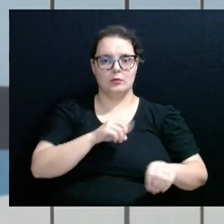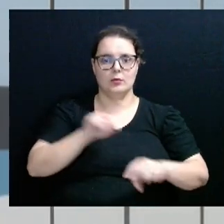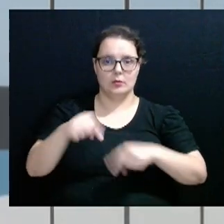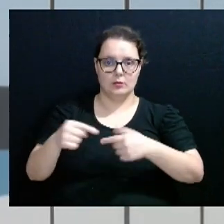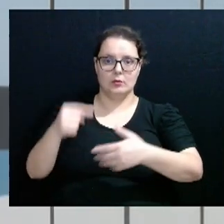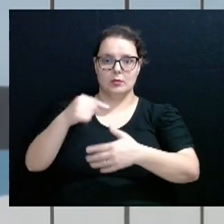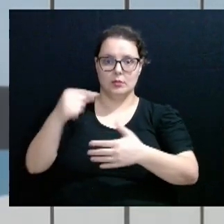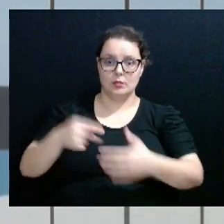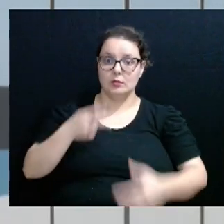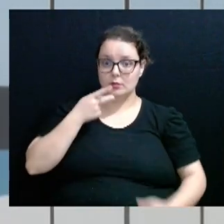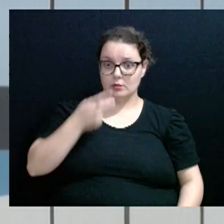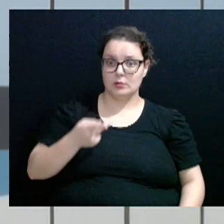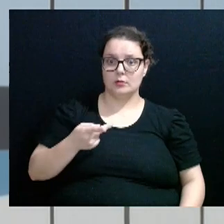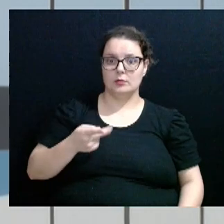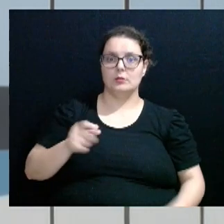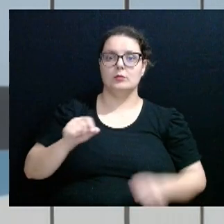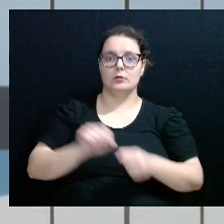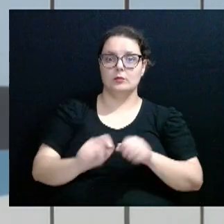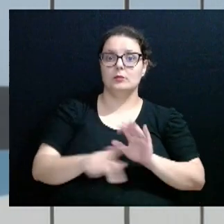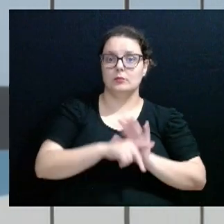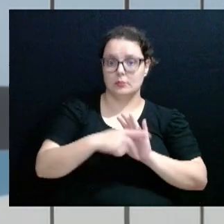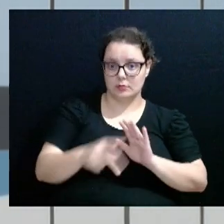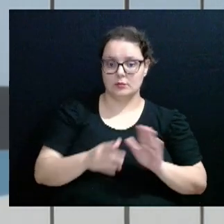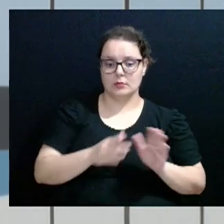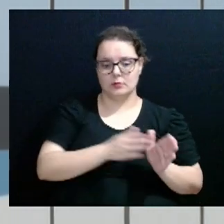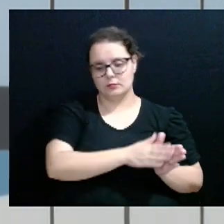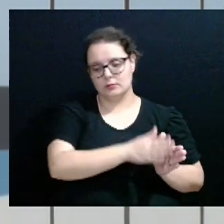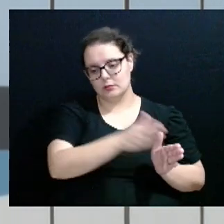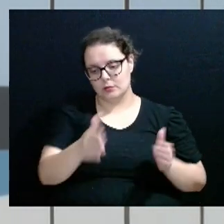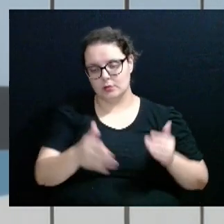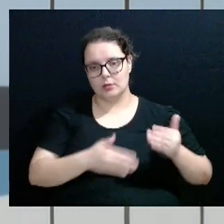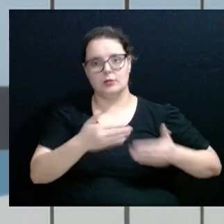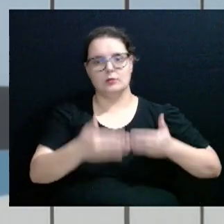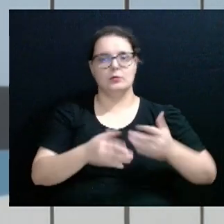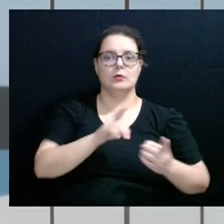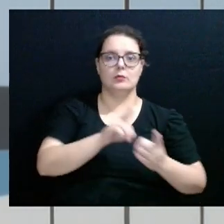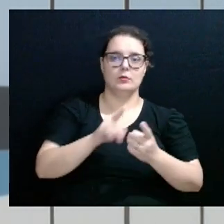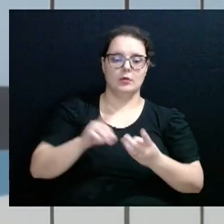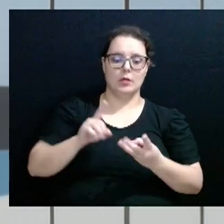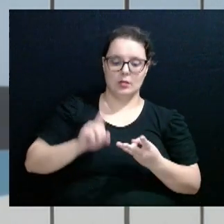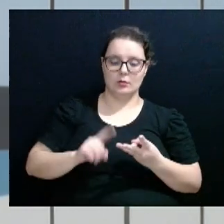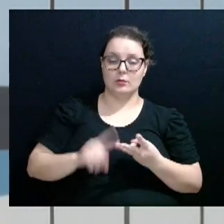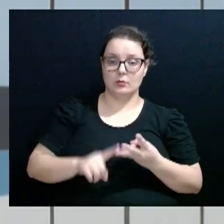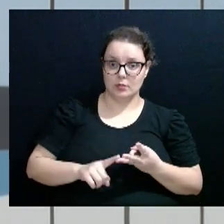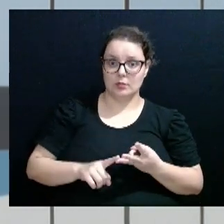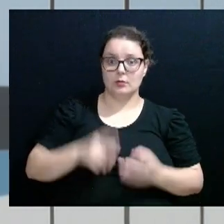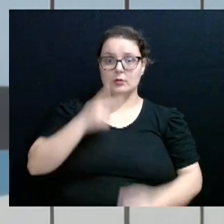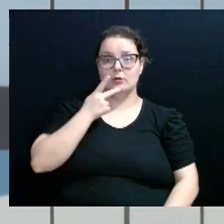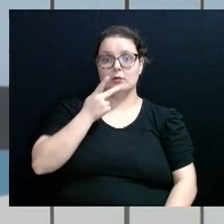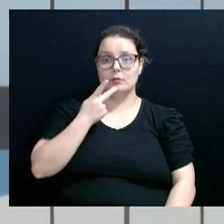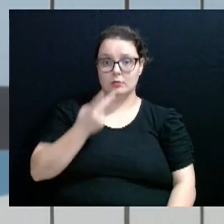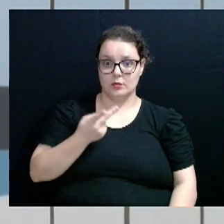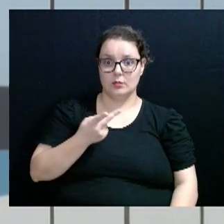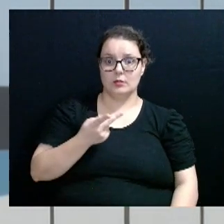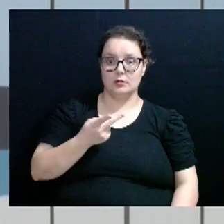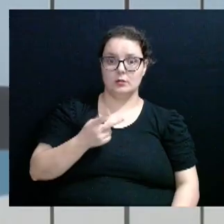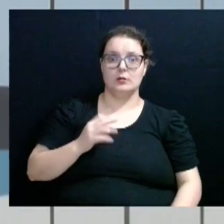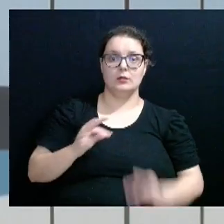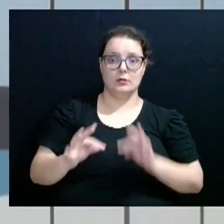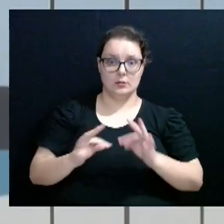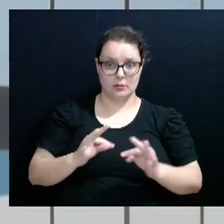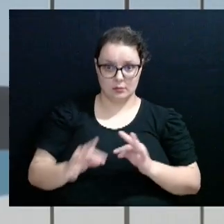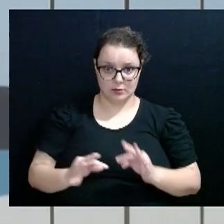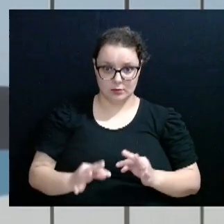isso fez parte desse processo de consulta. A terceira parte a gente fala sobre técnica, que é como a Alma